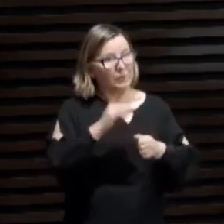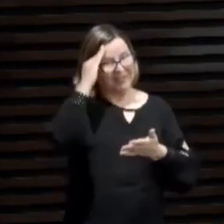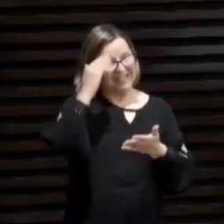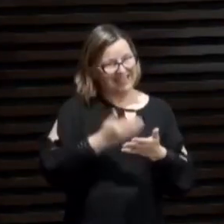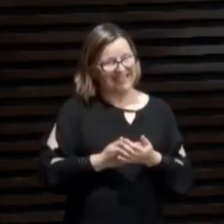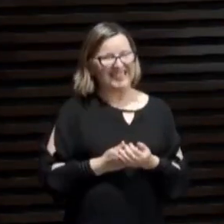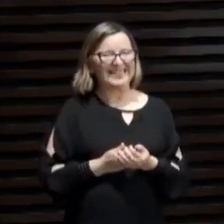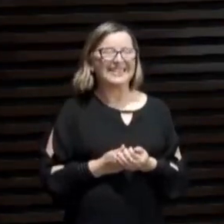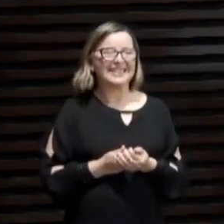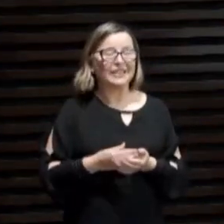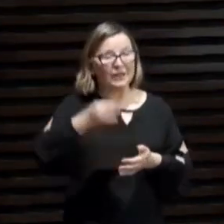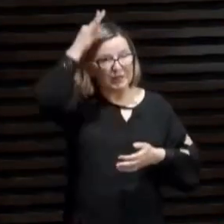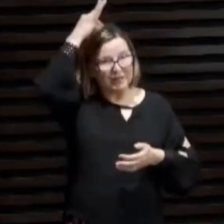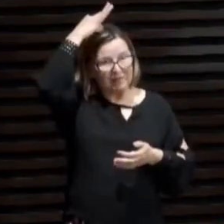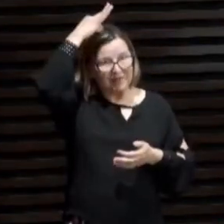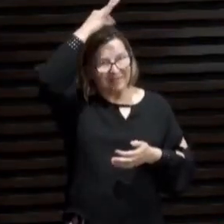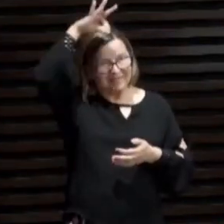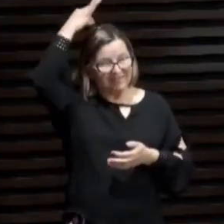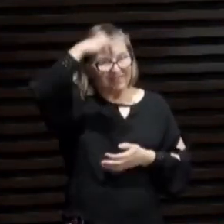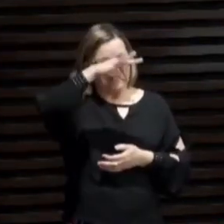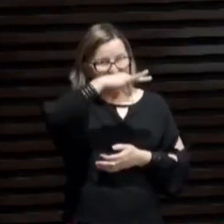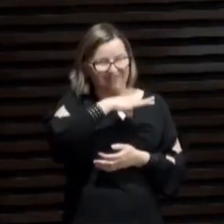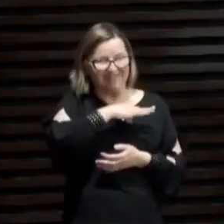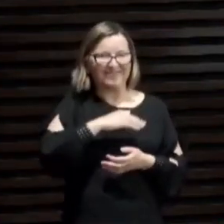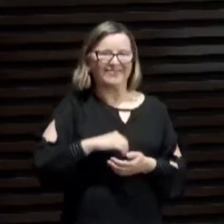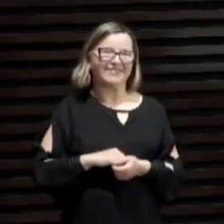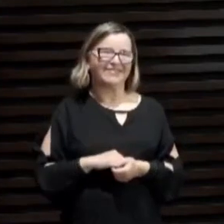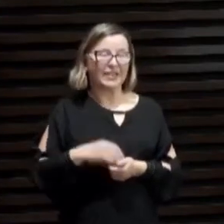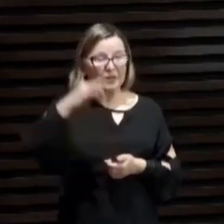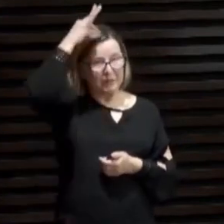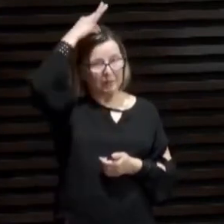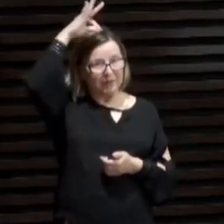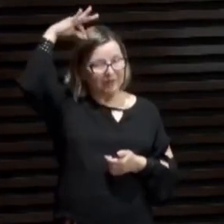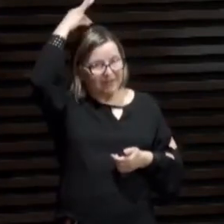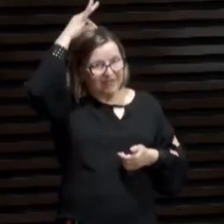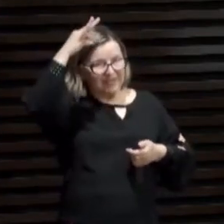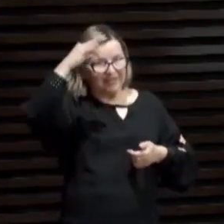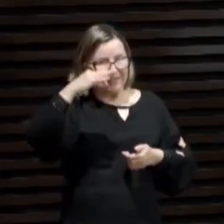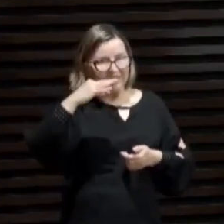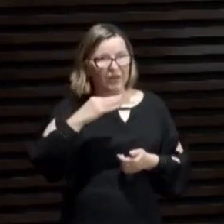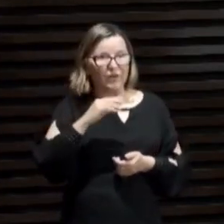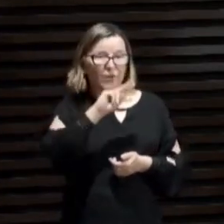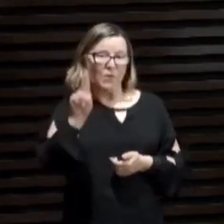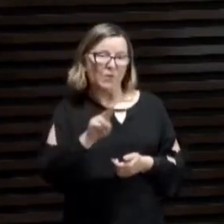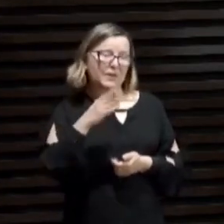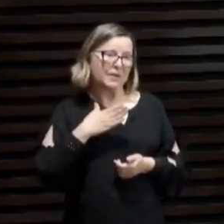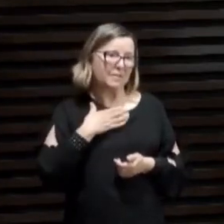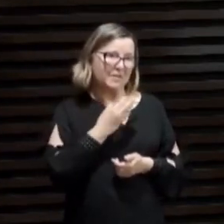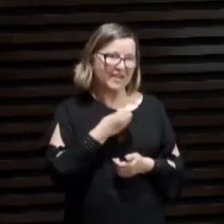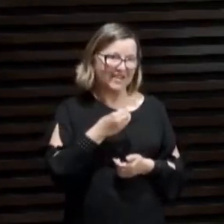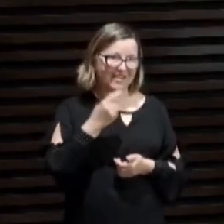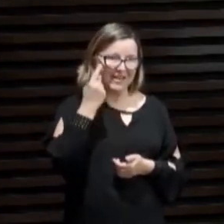mim. O Espírito Santo me capacita. O Espírito Santo me usa para a tua glória. E aí você vai ver o Espírito